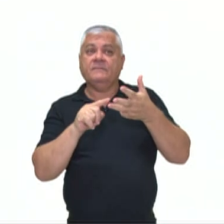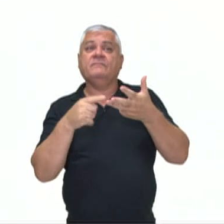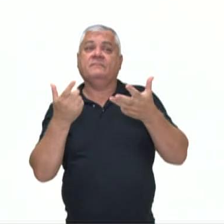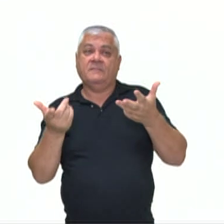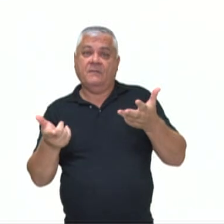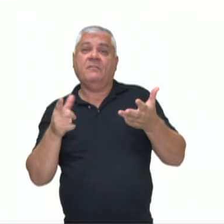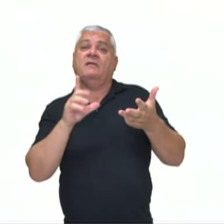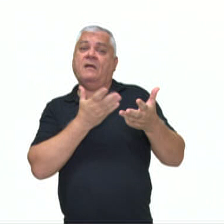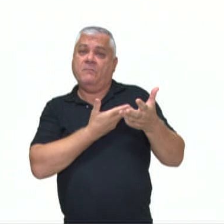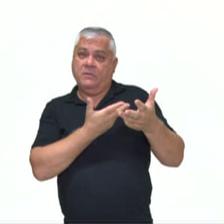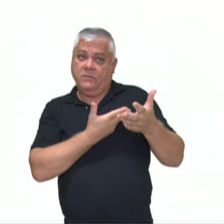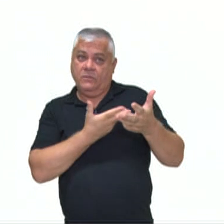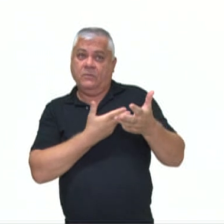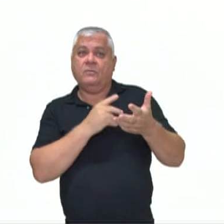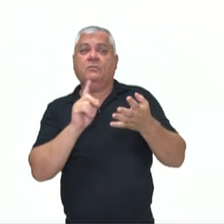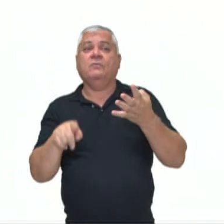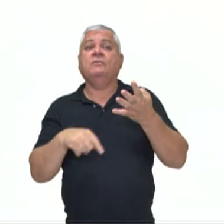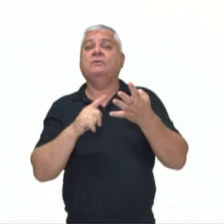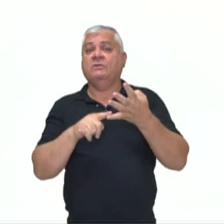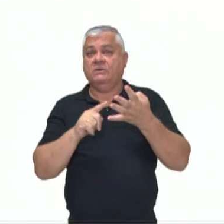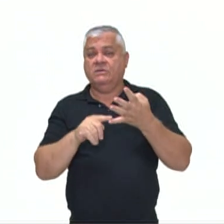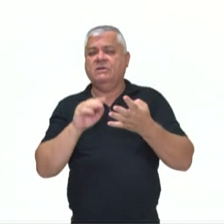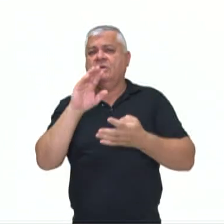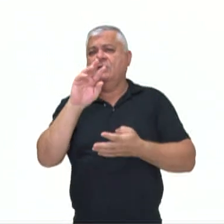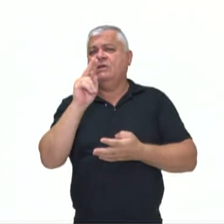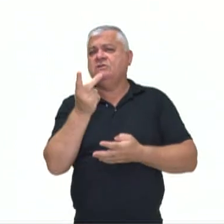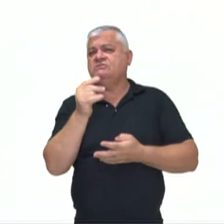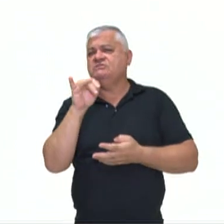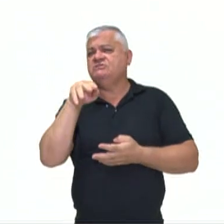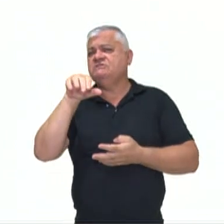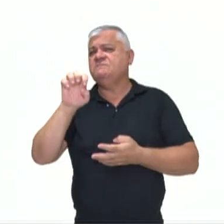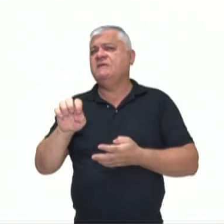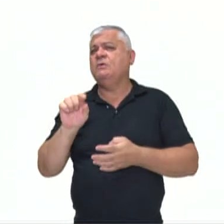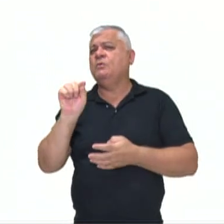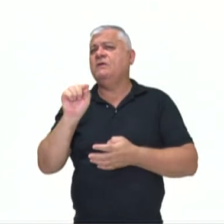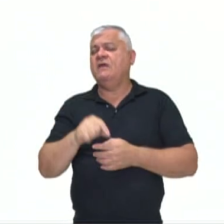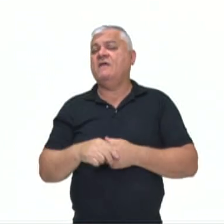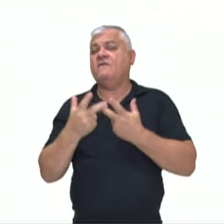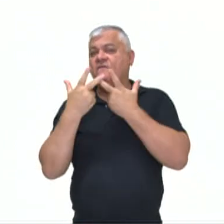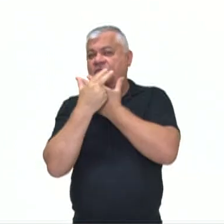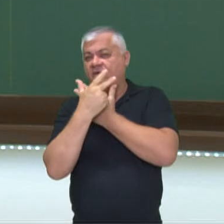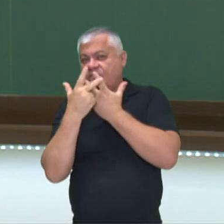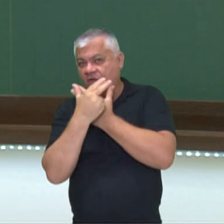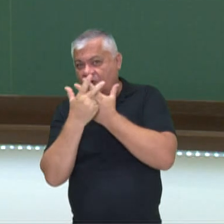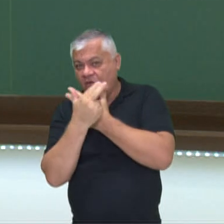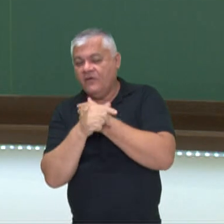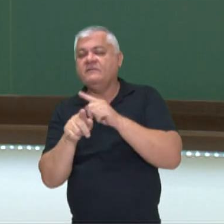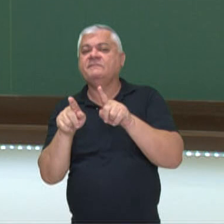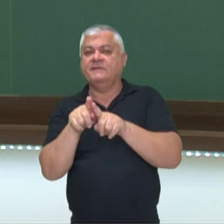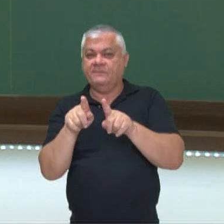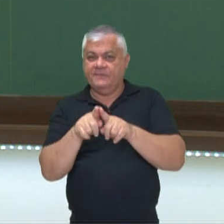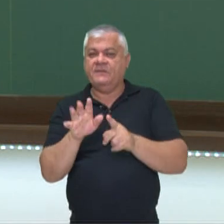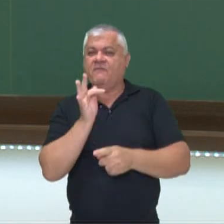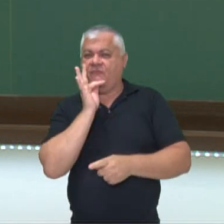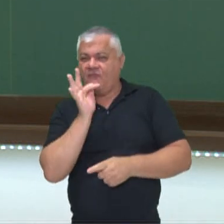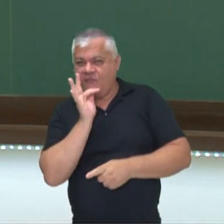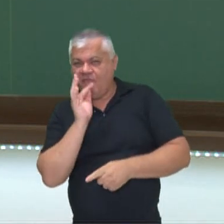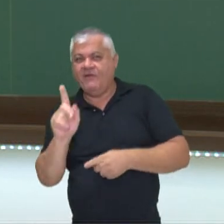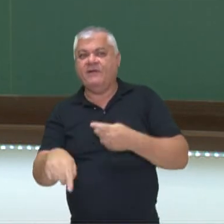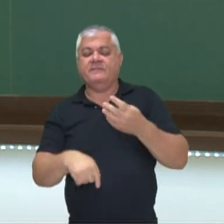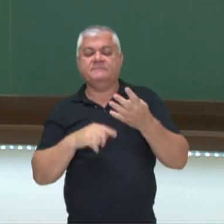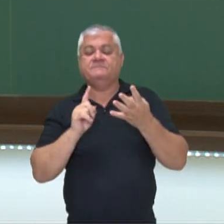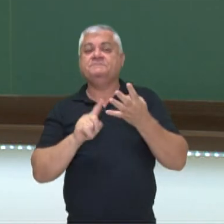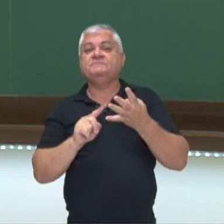ou seja, com os amigos, chisme, o que seria chisme? Nós fofocamos também nas redes sociais? Fofocamos um pouquinho, não?